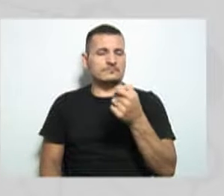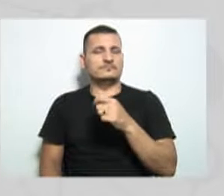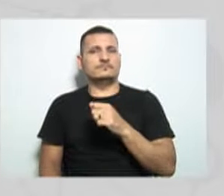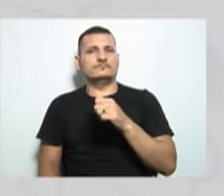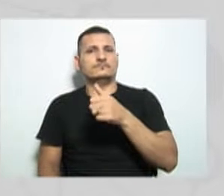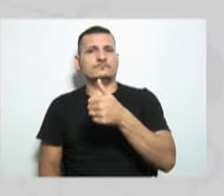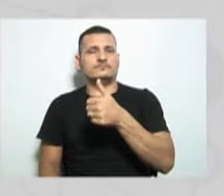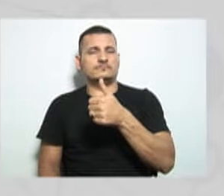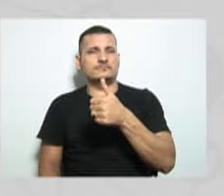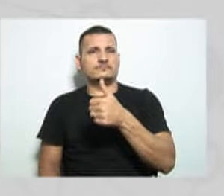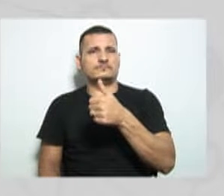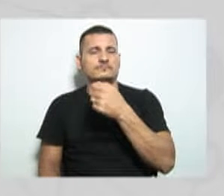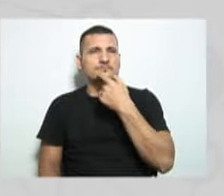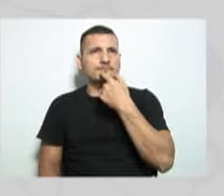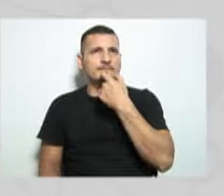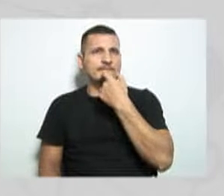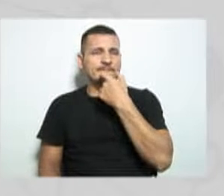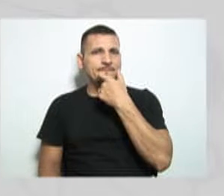14.200